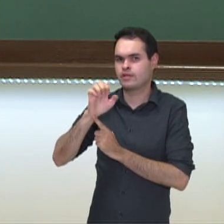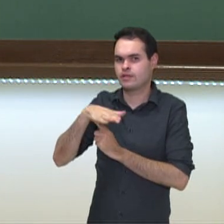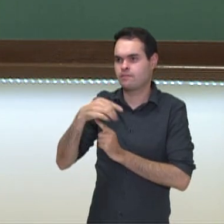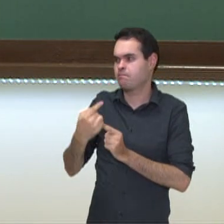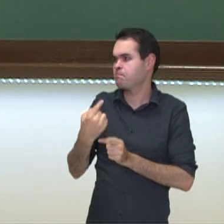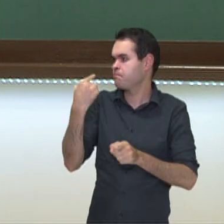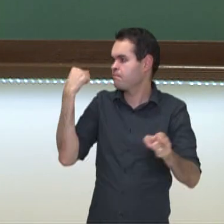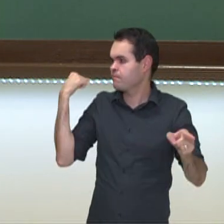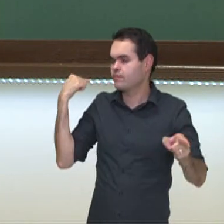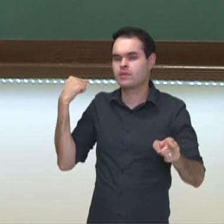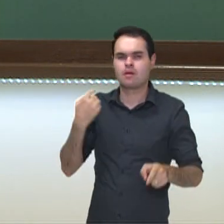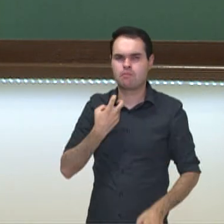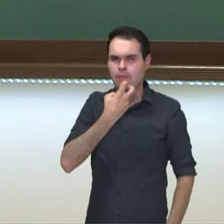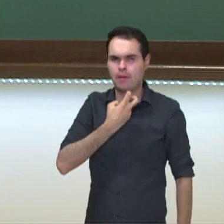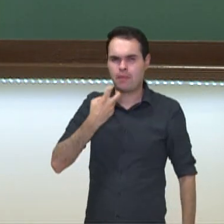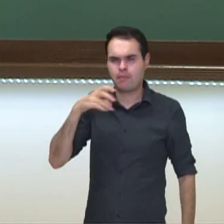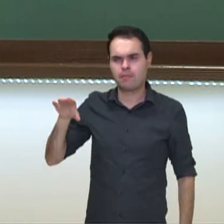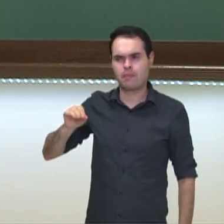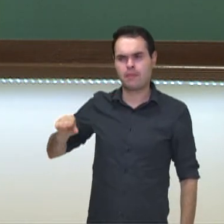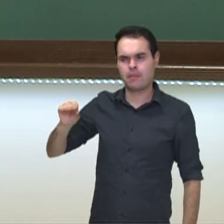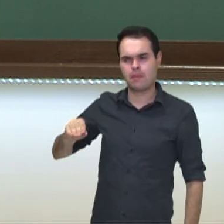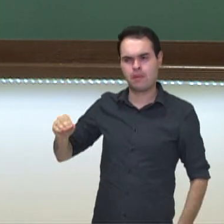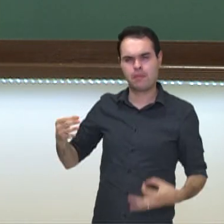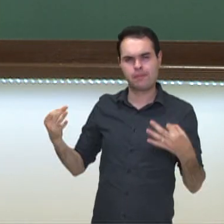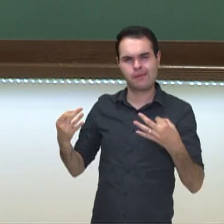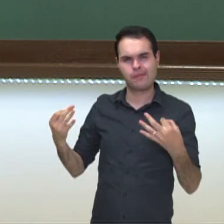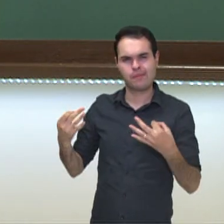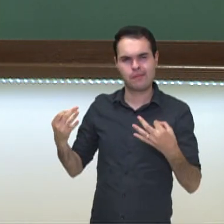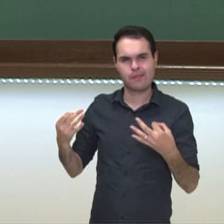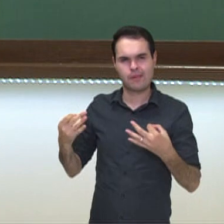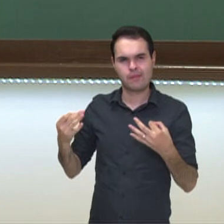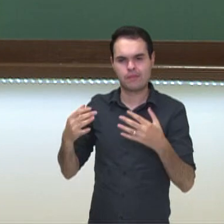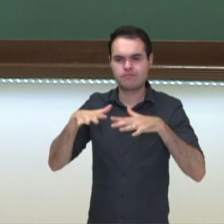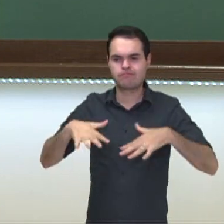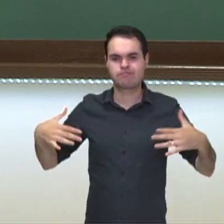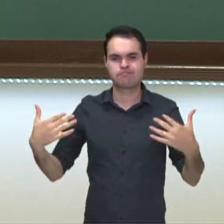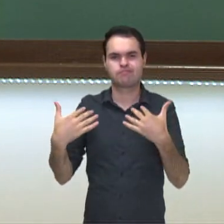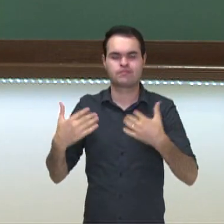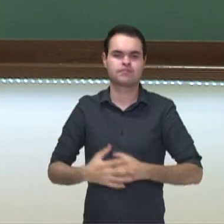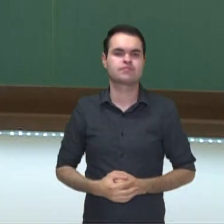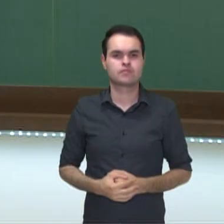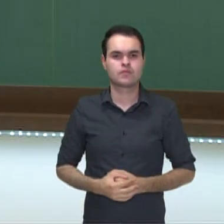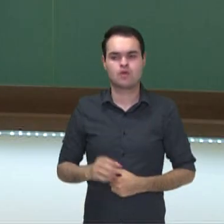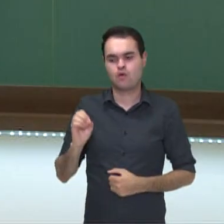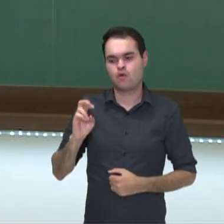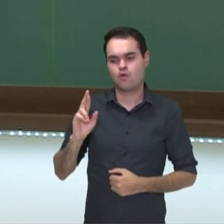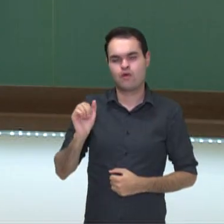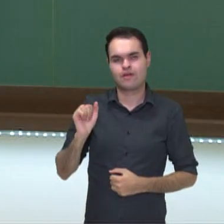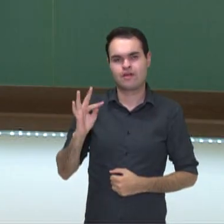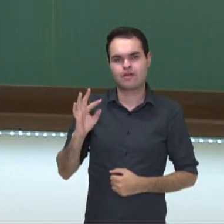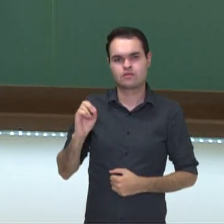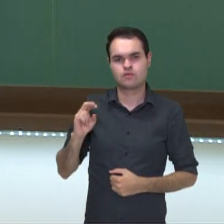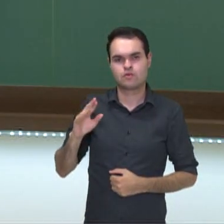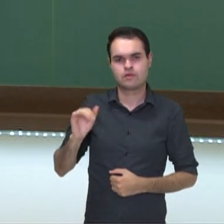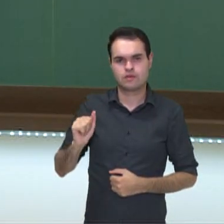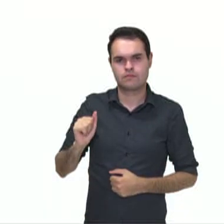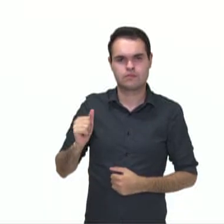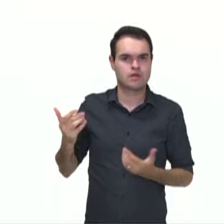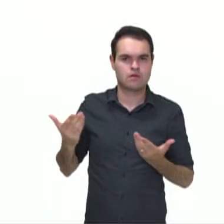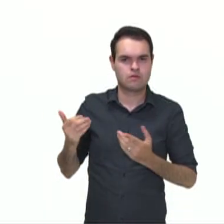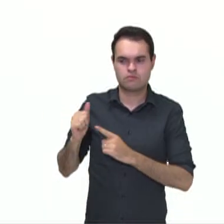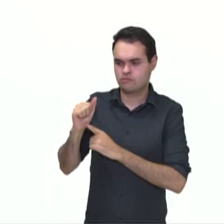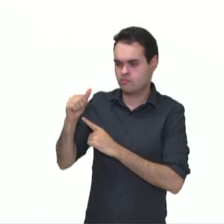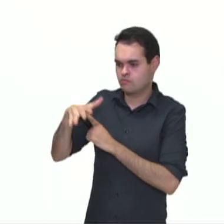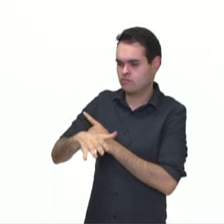surgiu essa arte do bem falar em público? Vamos lá? Os objetivos, então, são analisar a